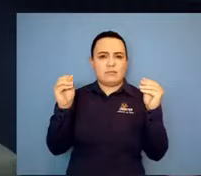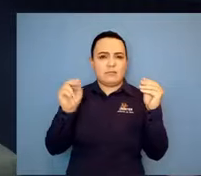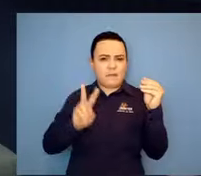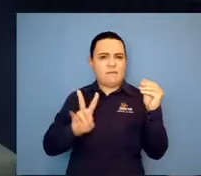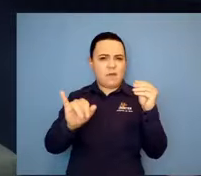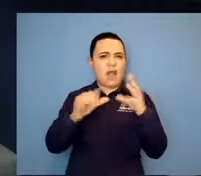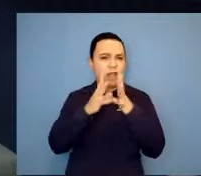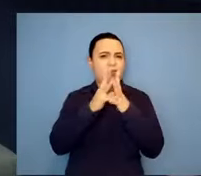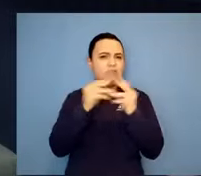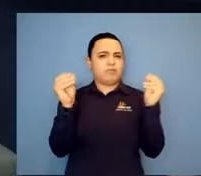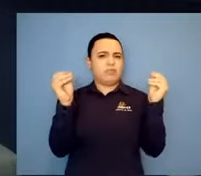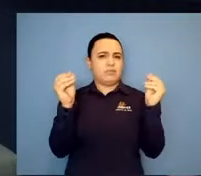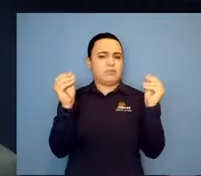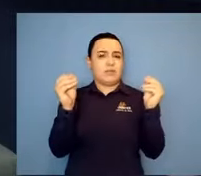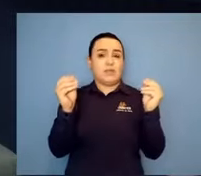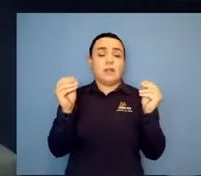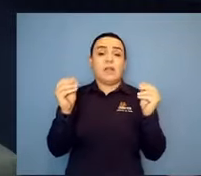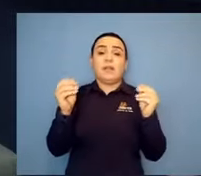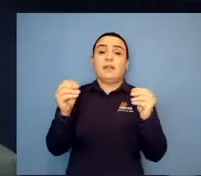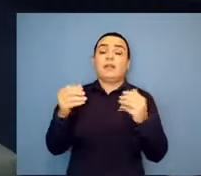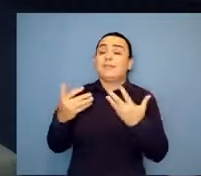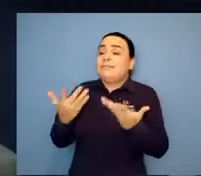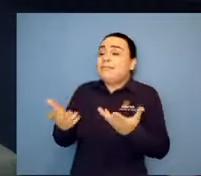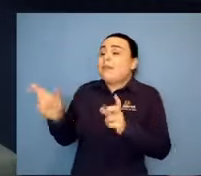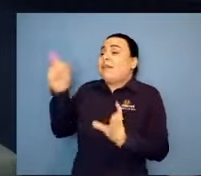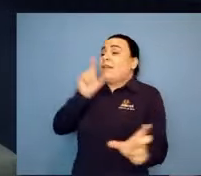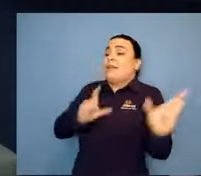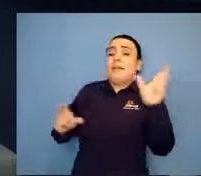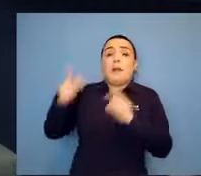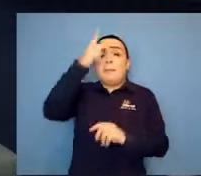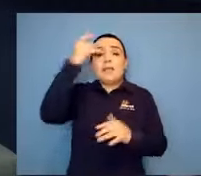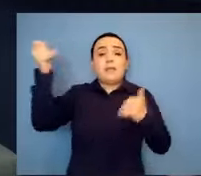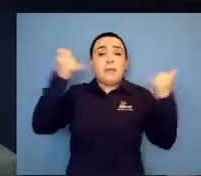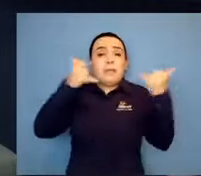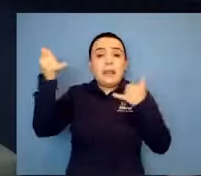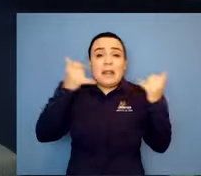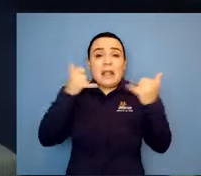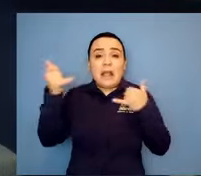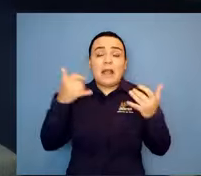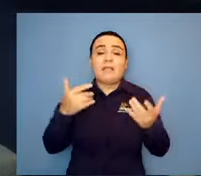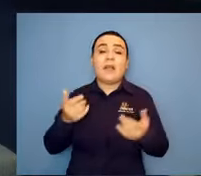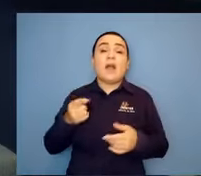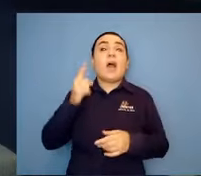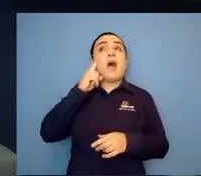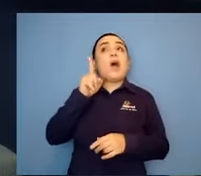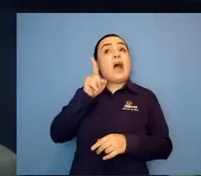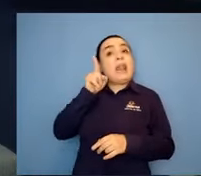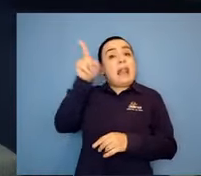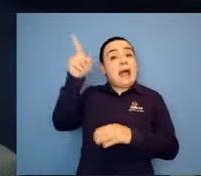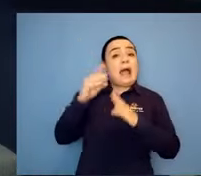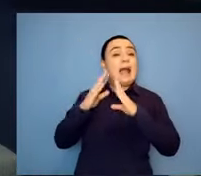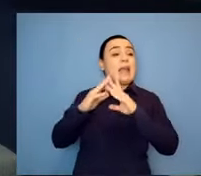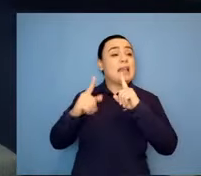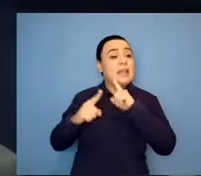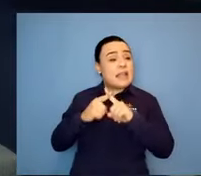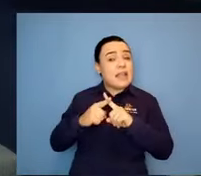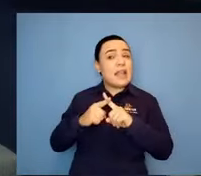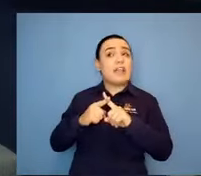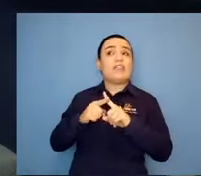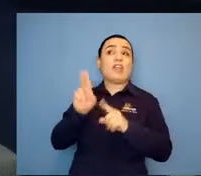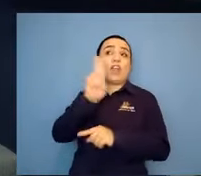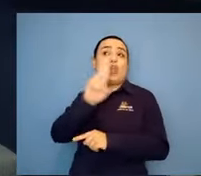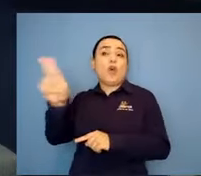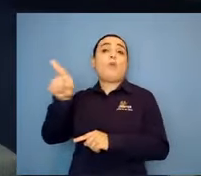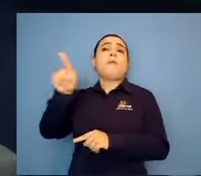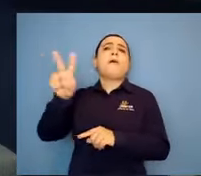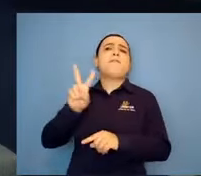história. E as pessoas me ligavam e falavam, na igreja X vai acontecer um milagre. E eu ia. Eu fui em